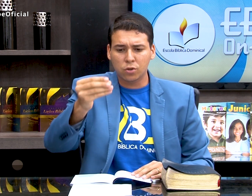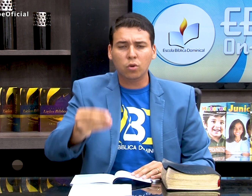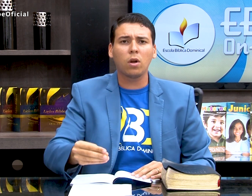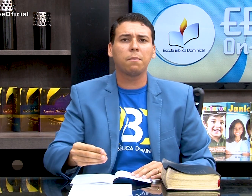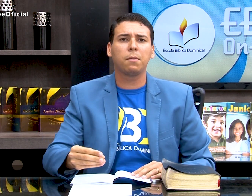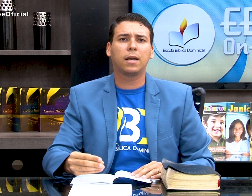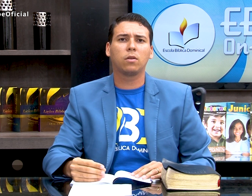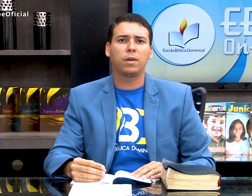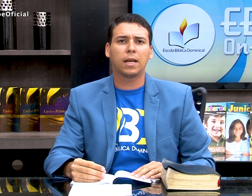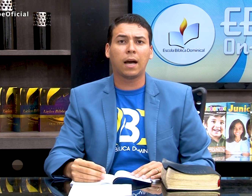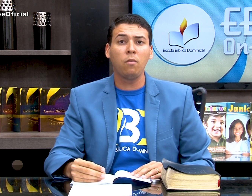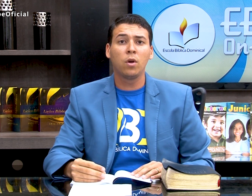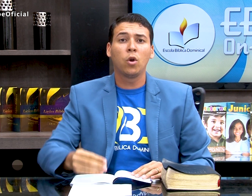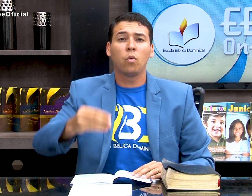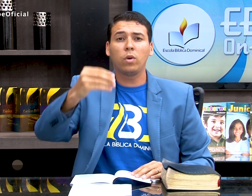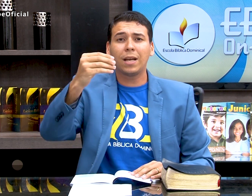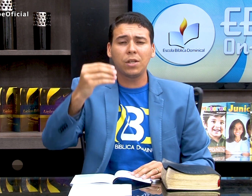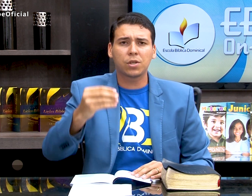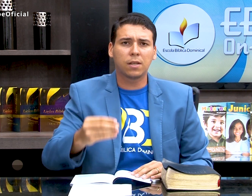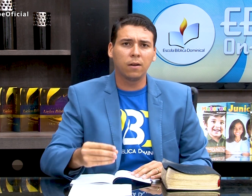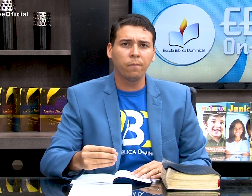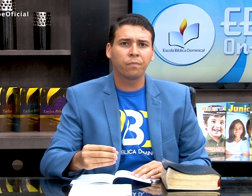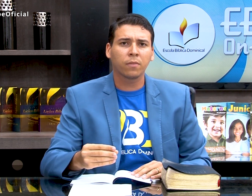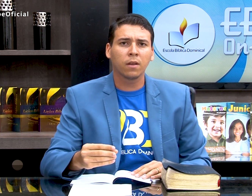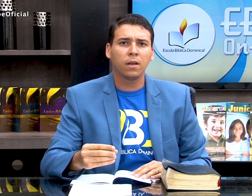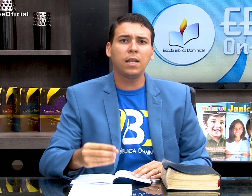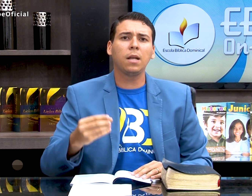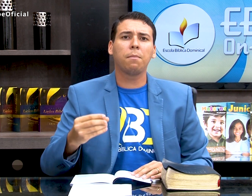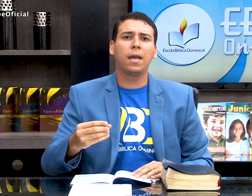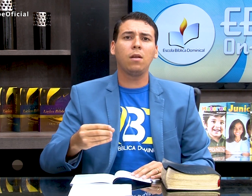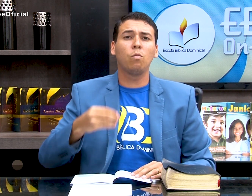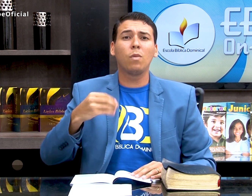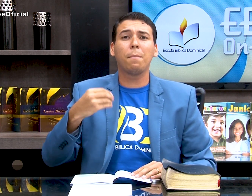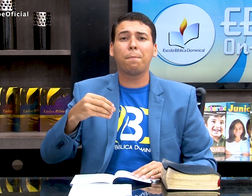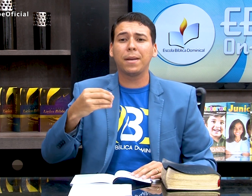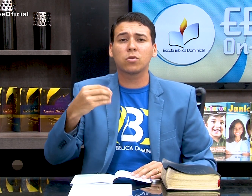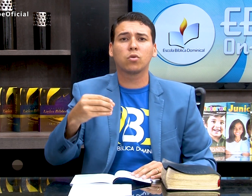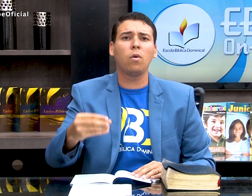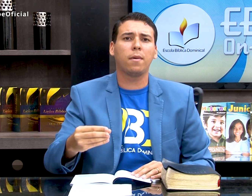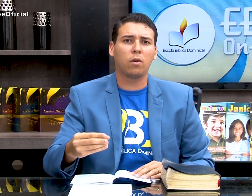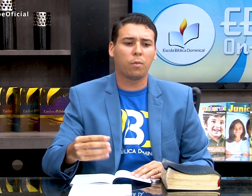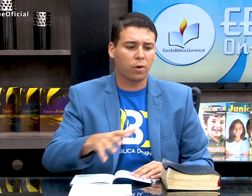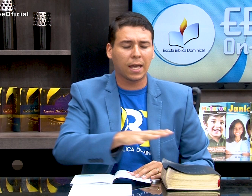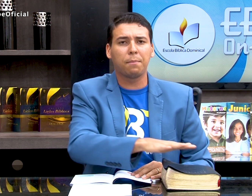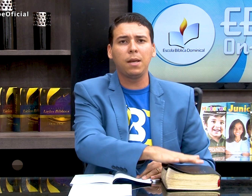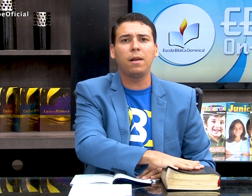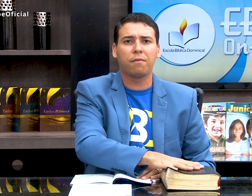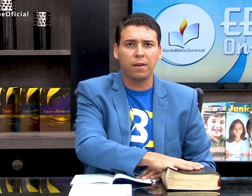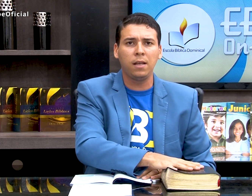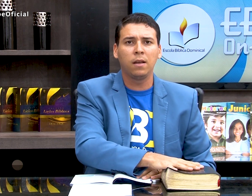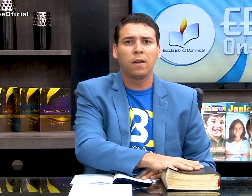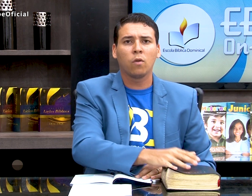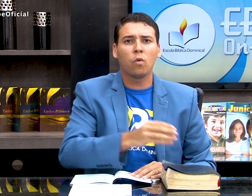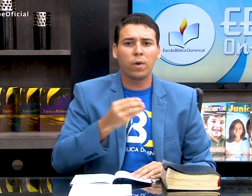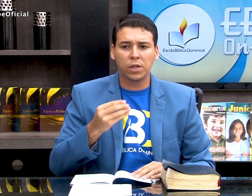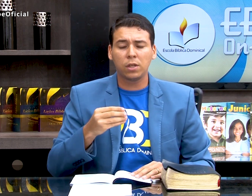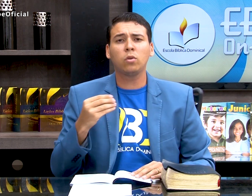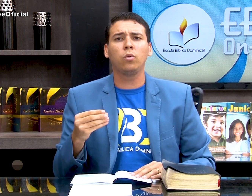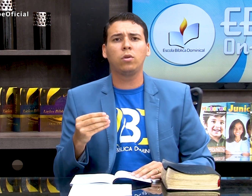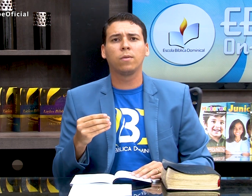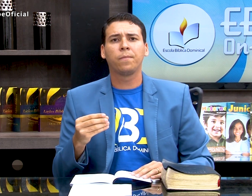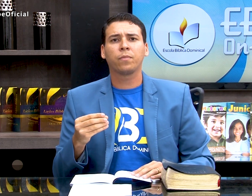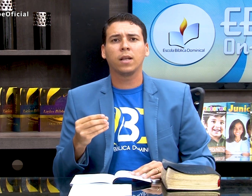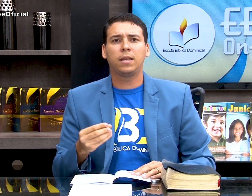dentro da escola bíblica dominical, um cristão e também uma pessoa melhor, porque a Bíblia vem com